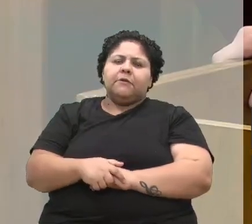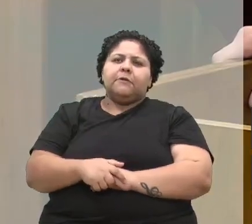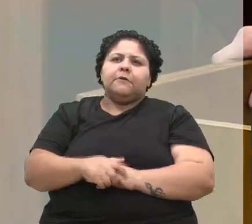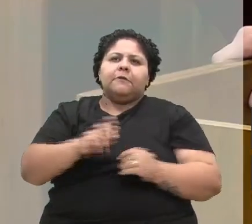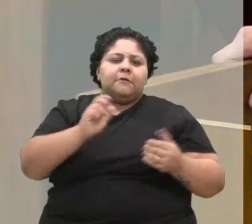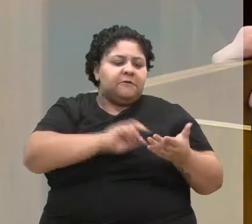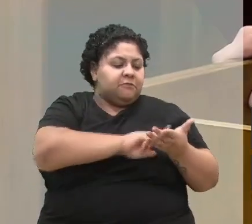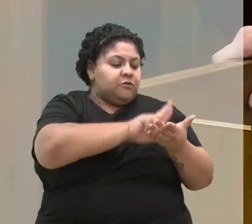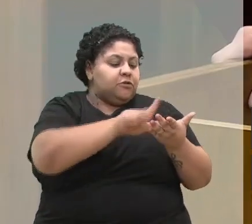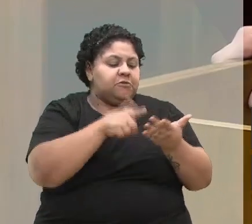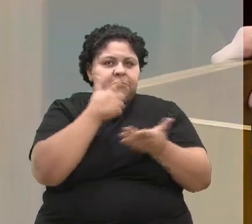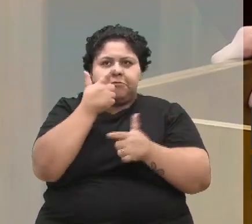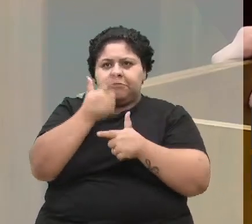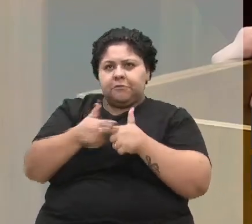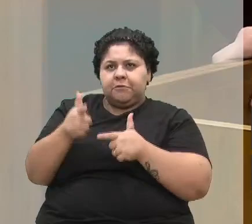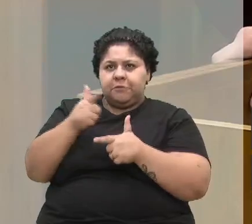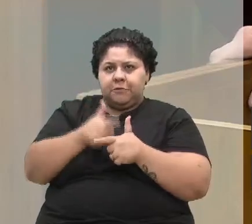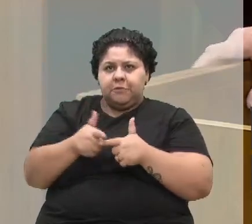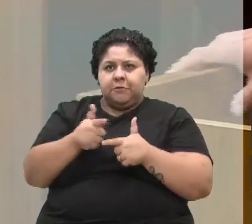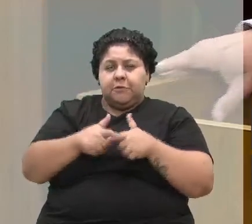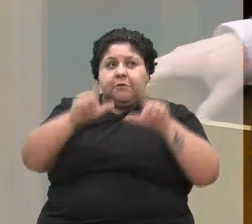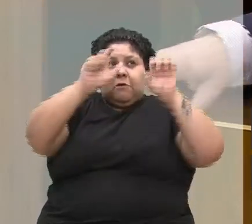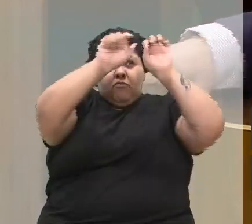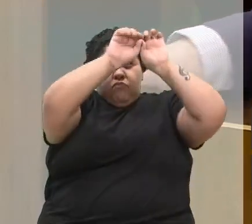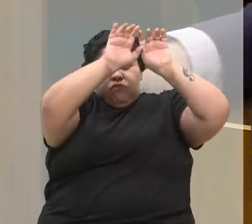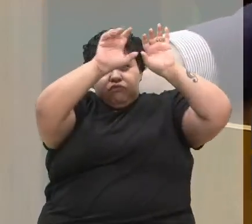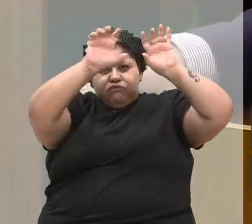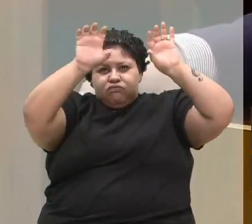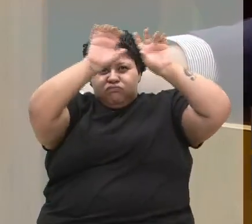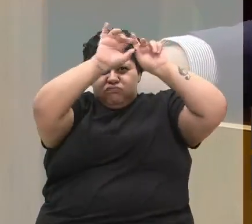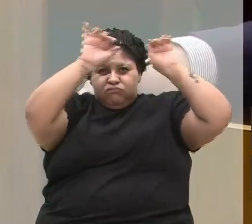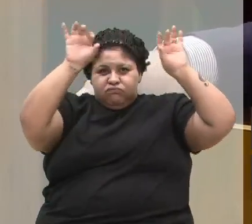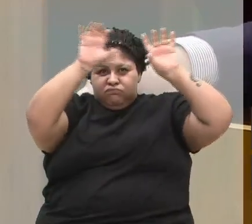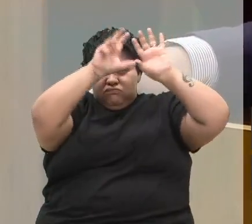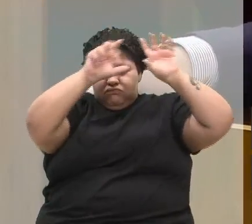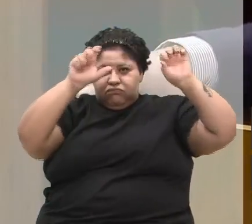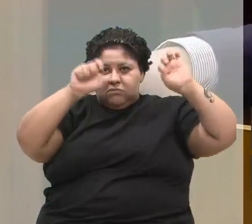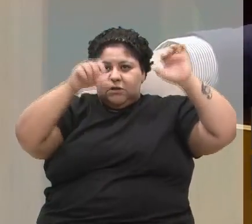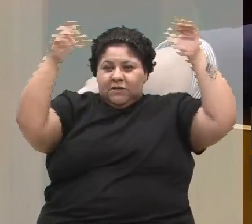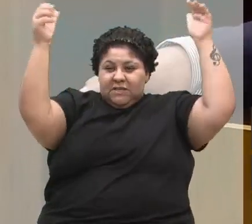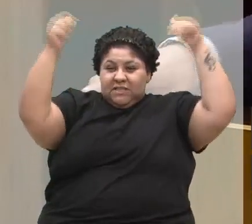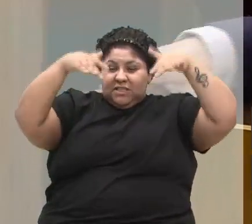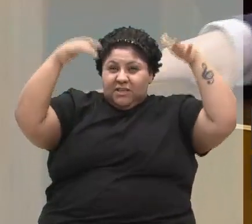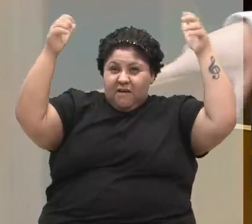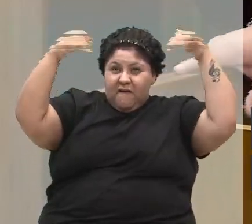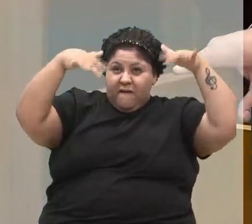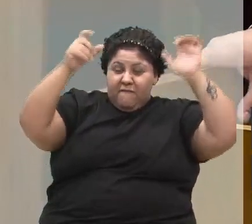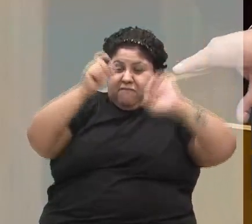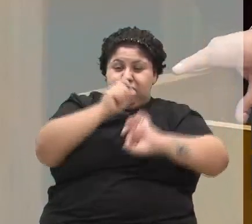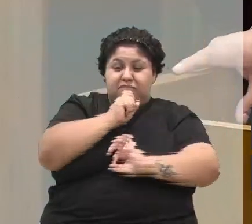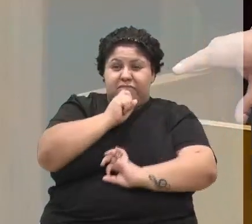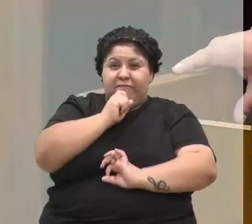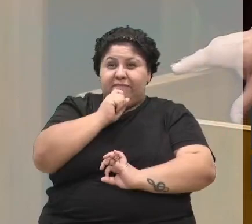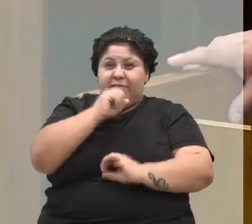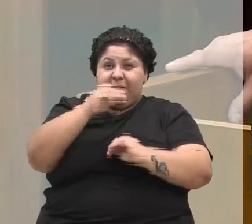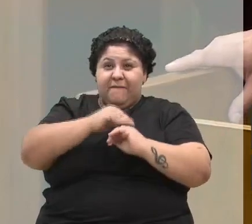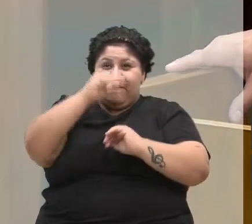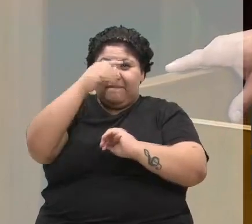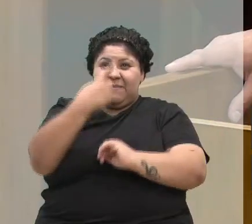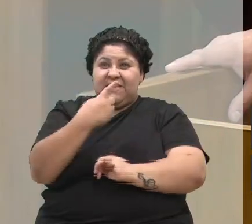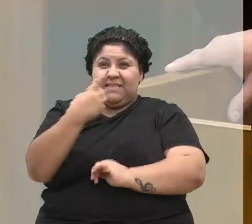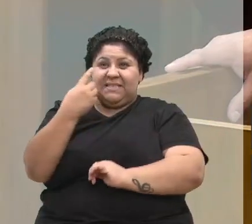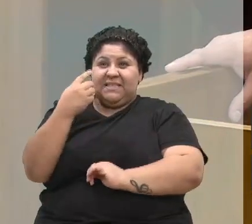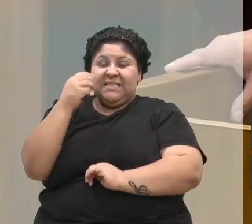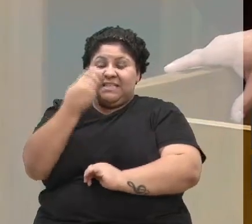diversos problemas dos climáticos, questão dos temporais, granizos, são mais de 3.000